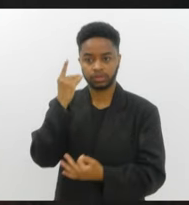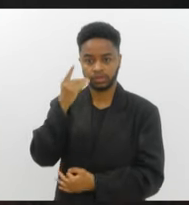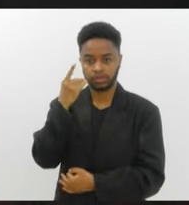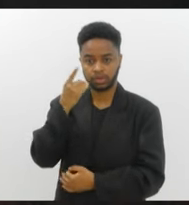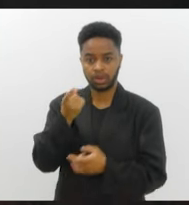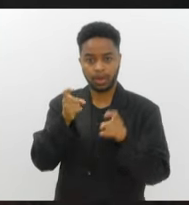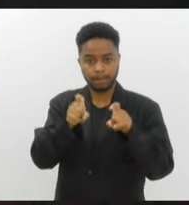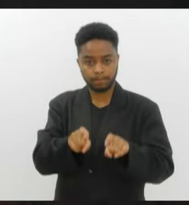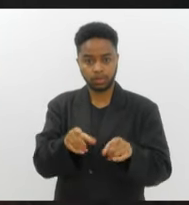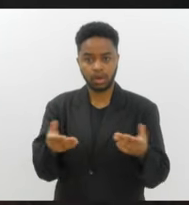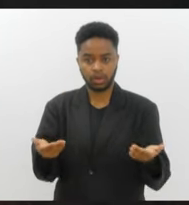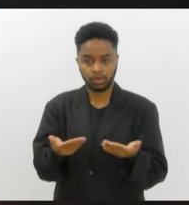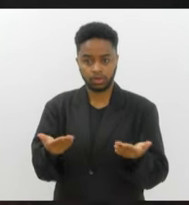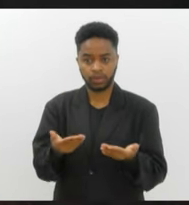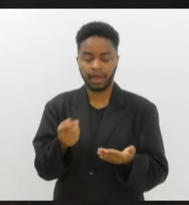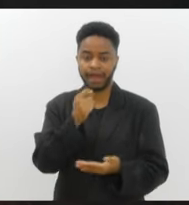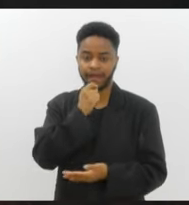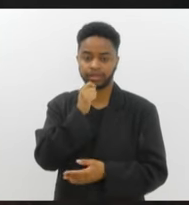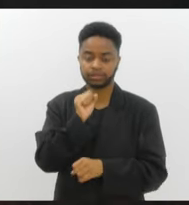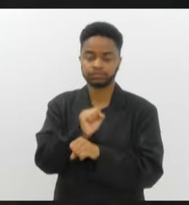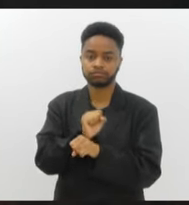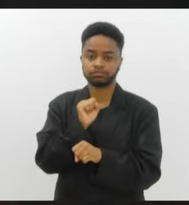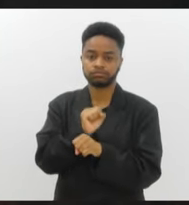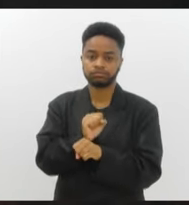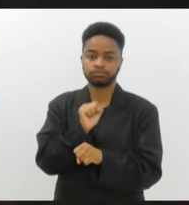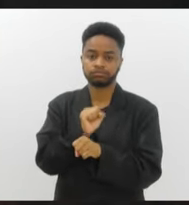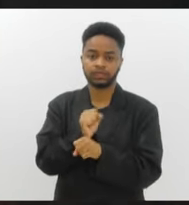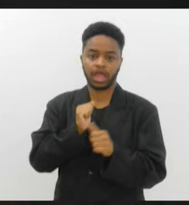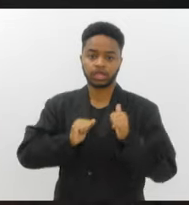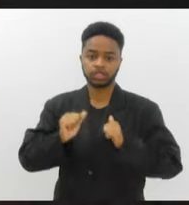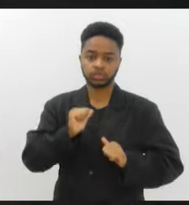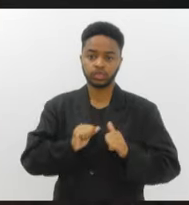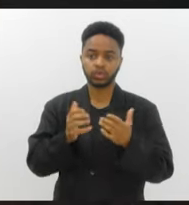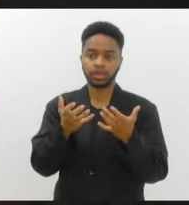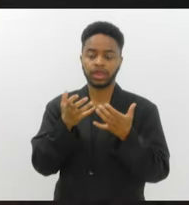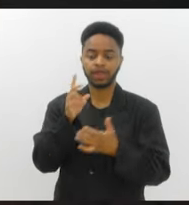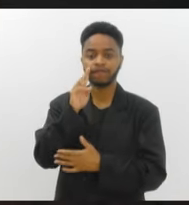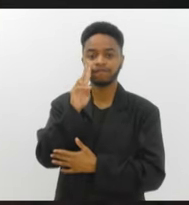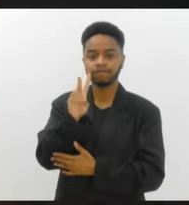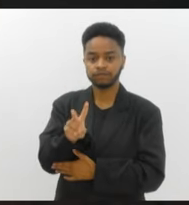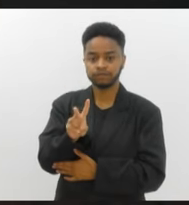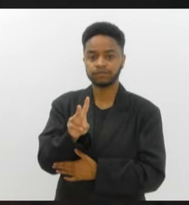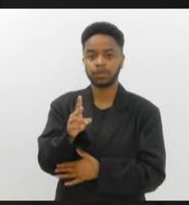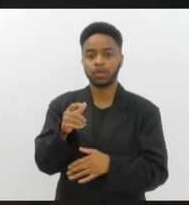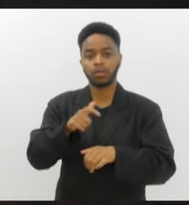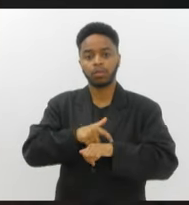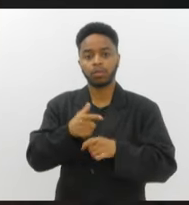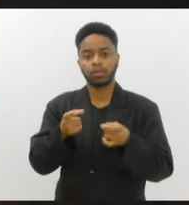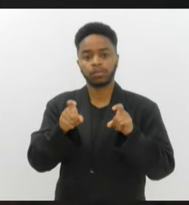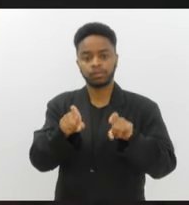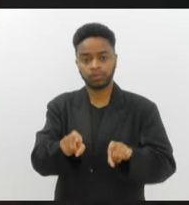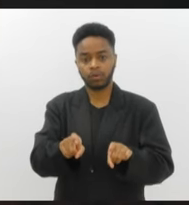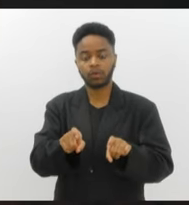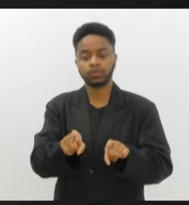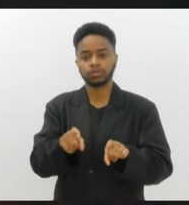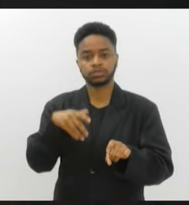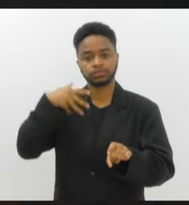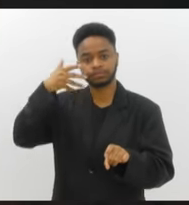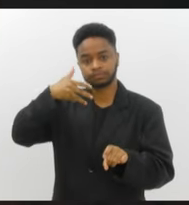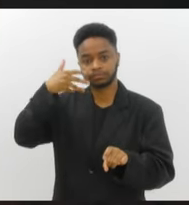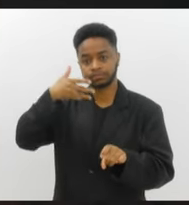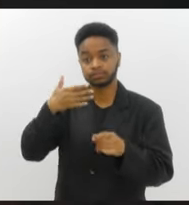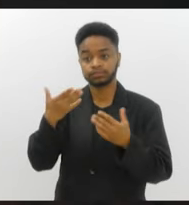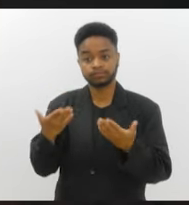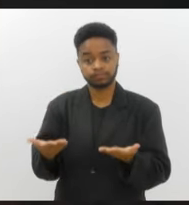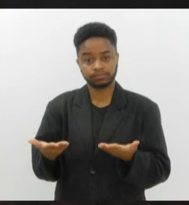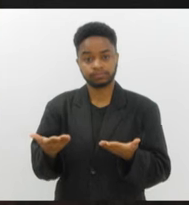tomar posse ainda está ali no aguardo, ansioso para ver o seu empossado fazer o seu discurso. E